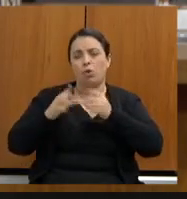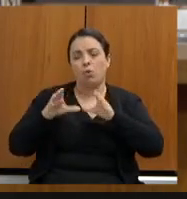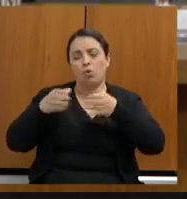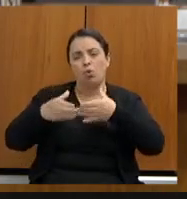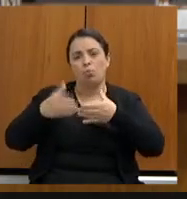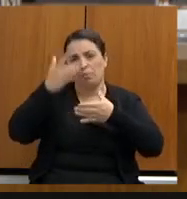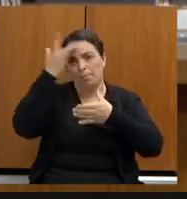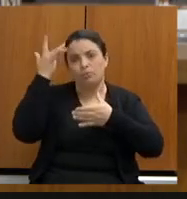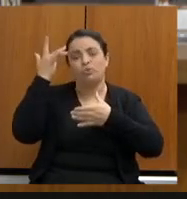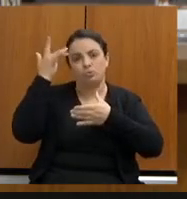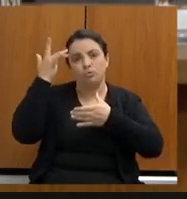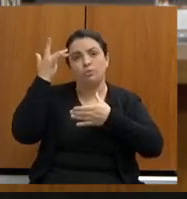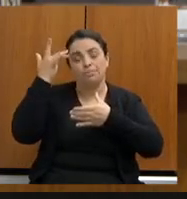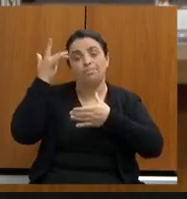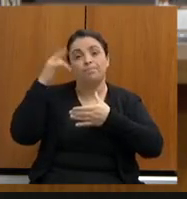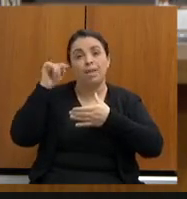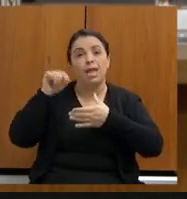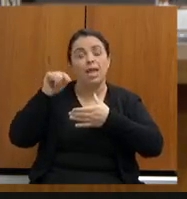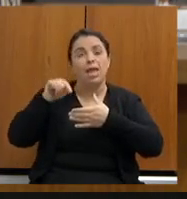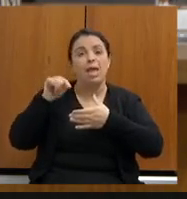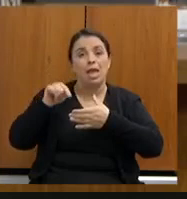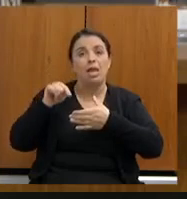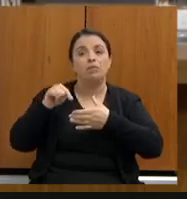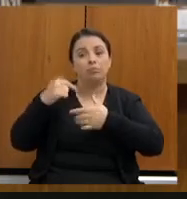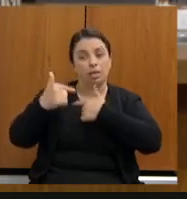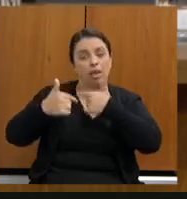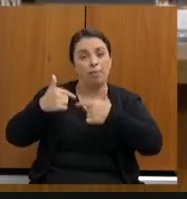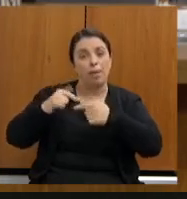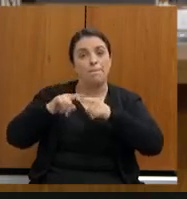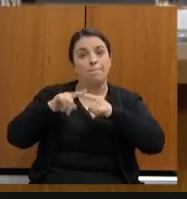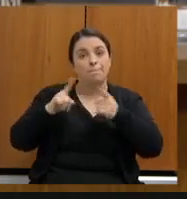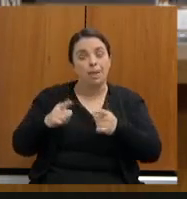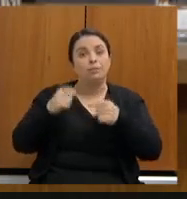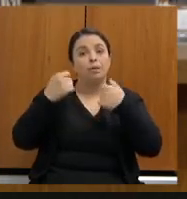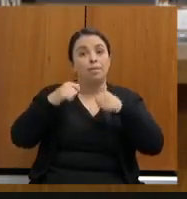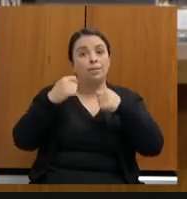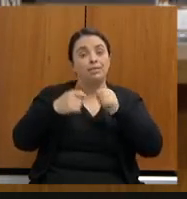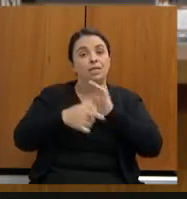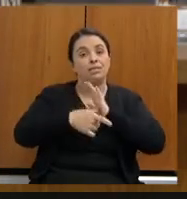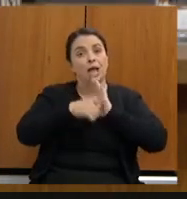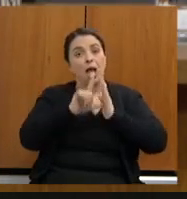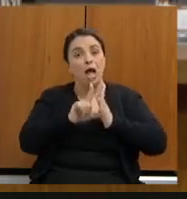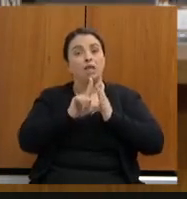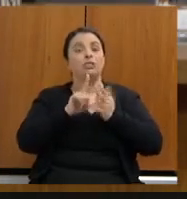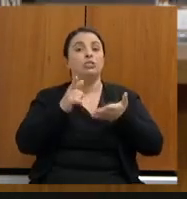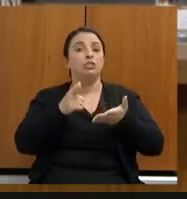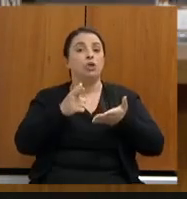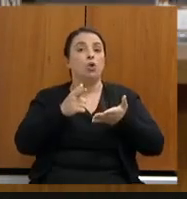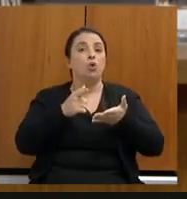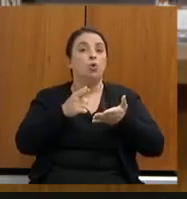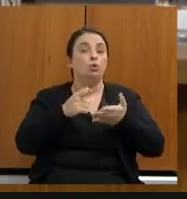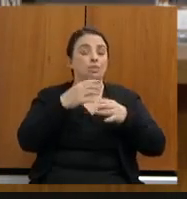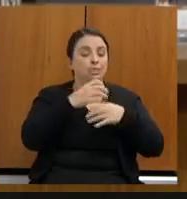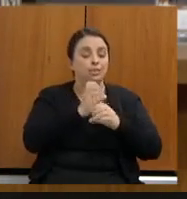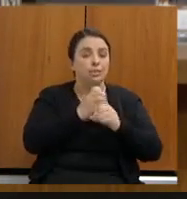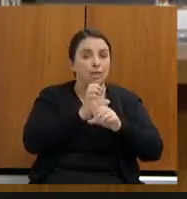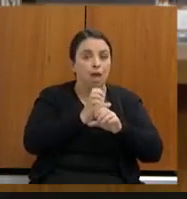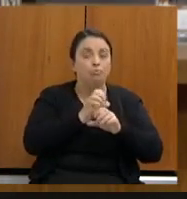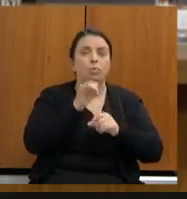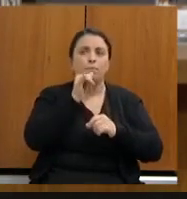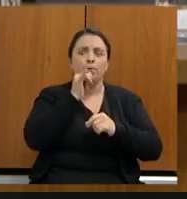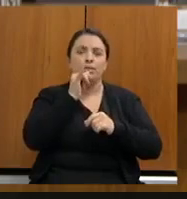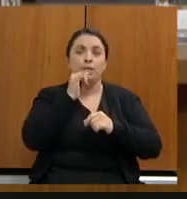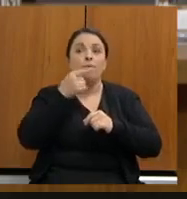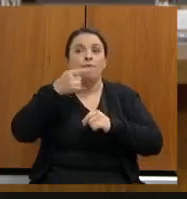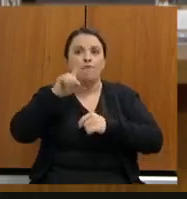condicionado aos exames que são direcionados a todos os bombeiros antes que eles possam se direcionar a cidade